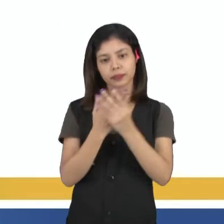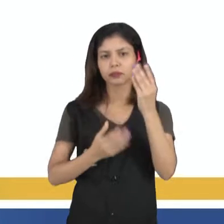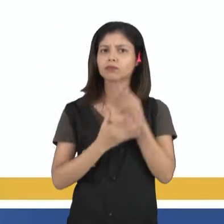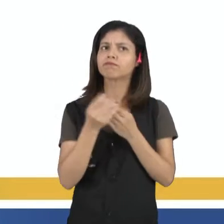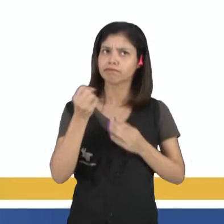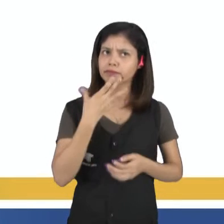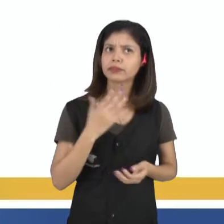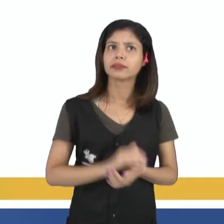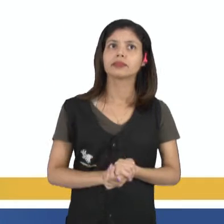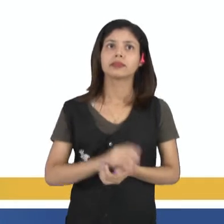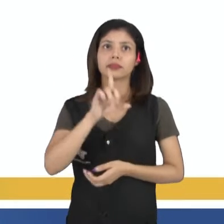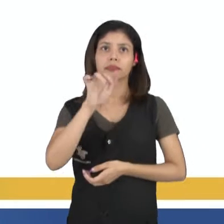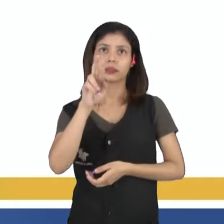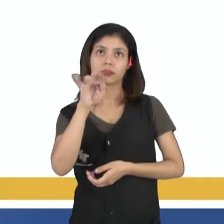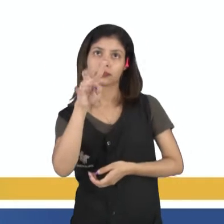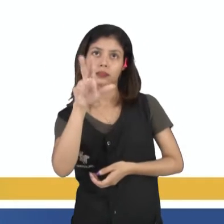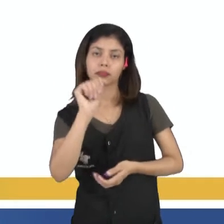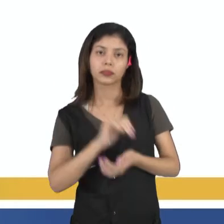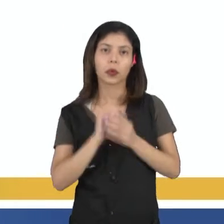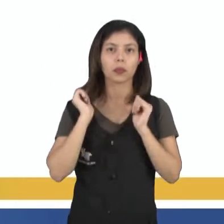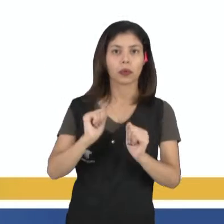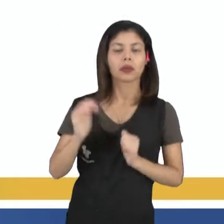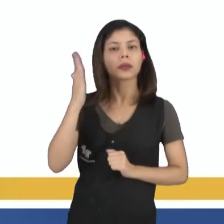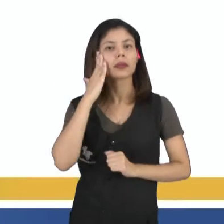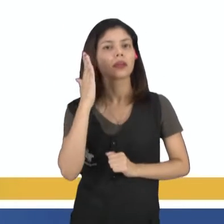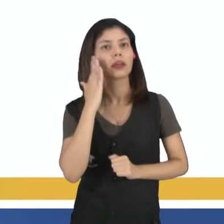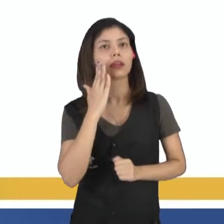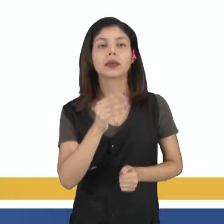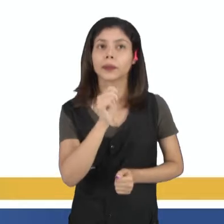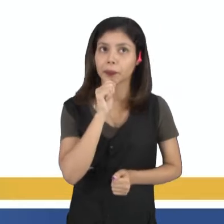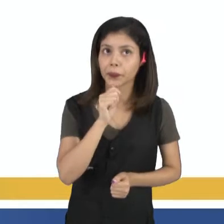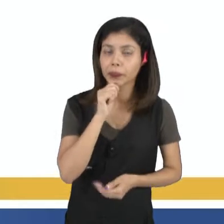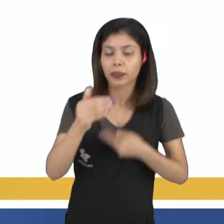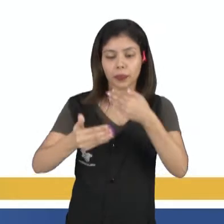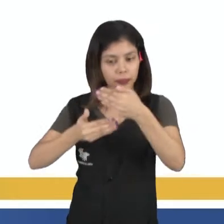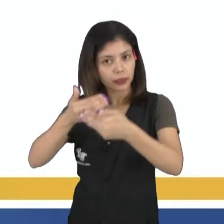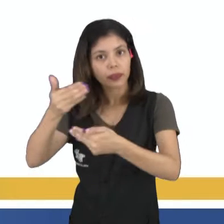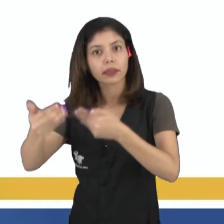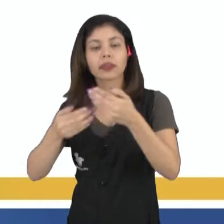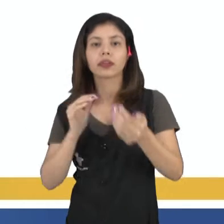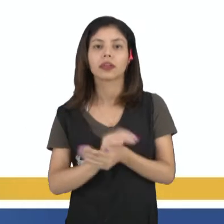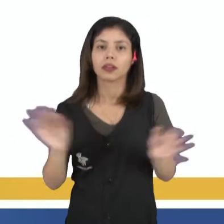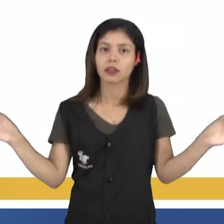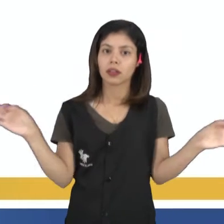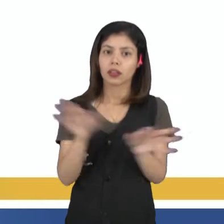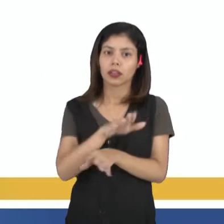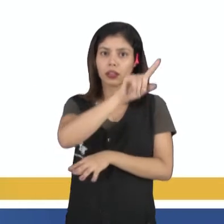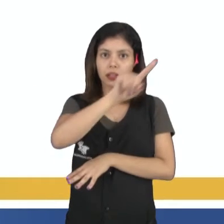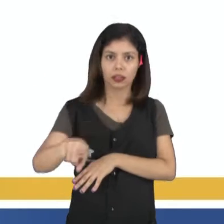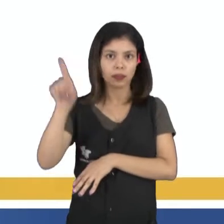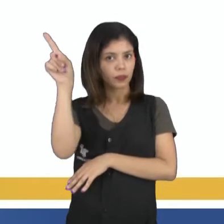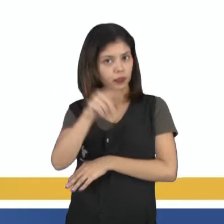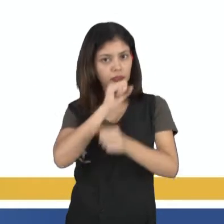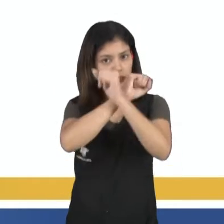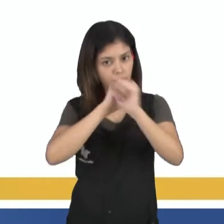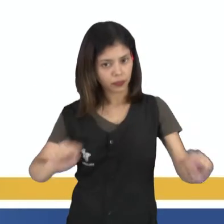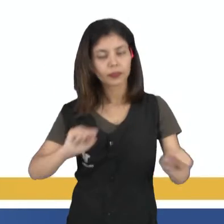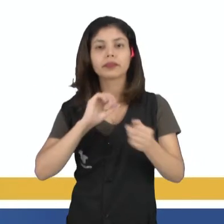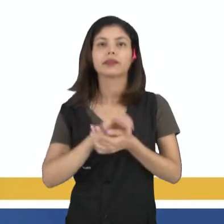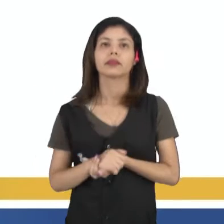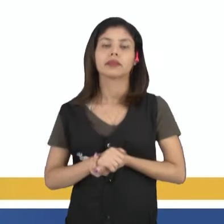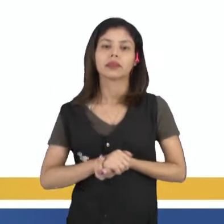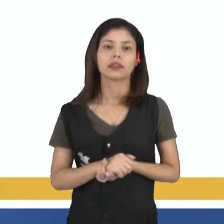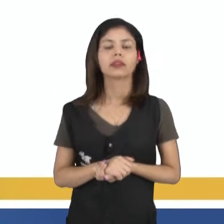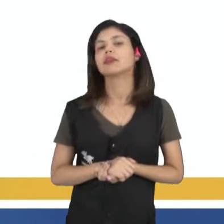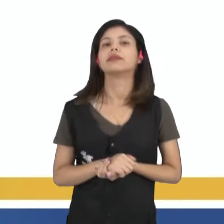obra então presta lavoura seja a gente pode entender que a gente nós estamos num processo aí de abolição da escravidão na Inglaterra força no